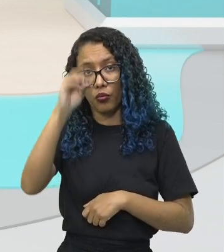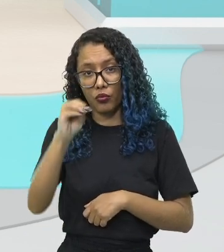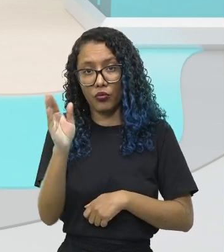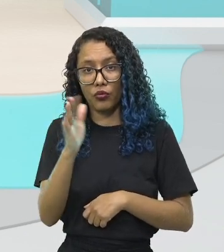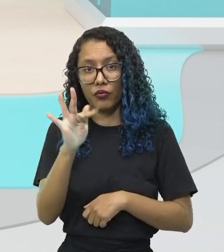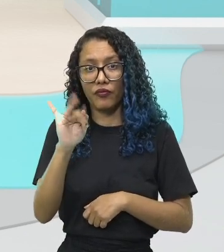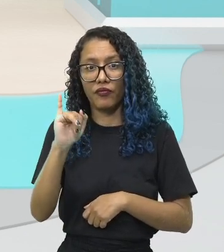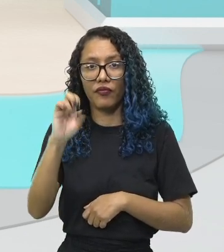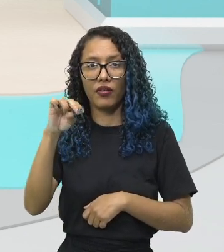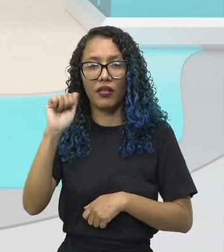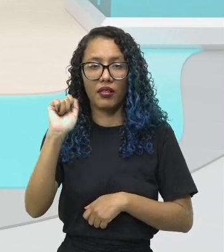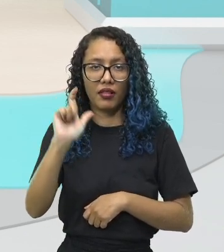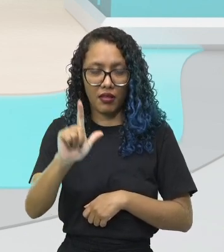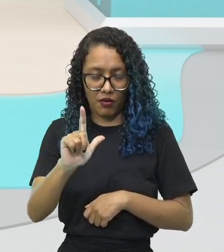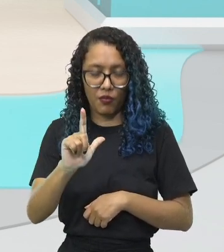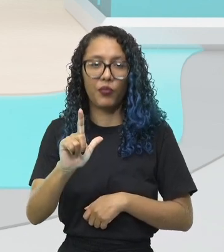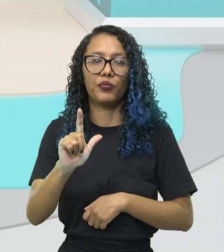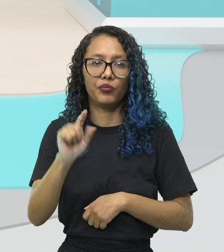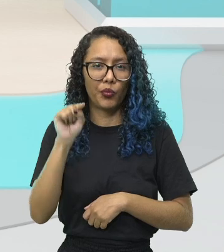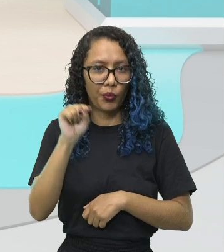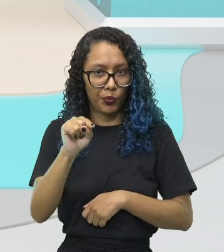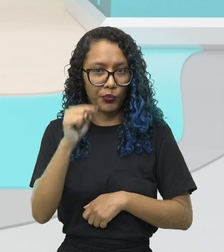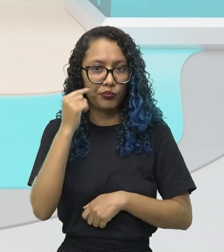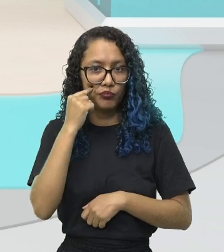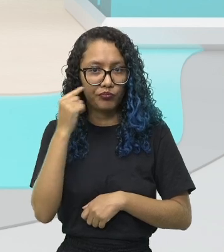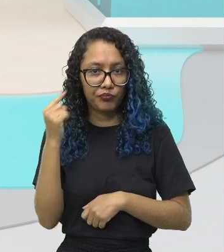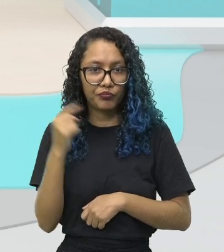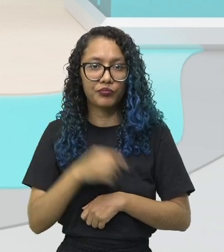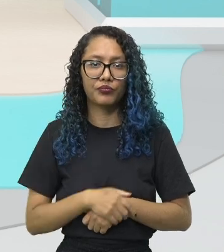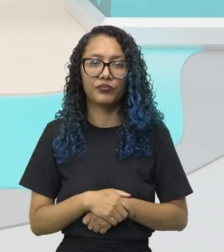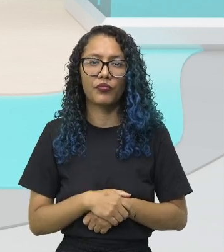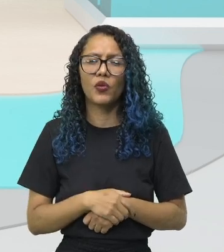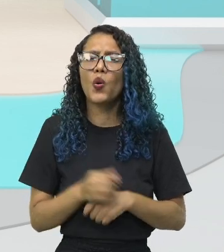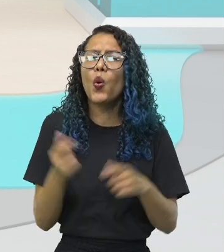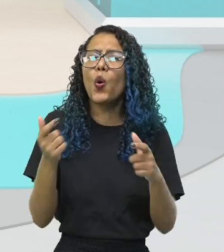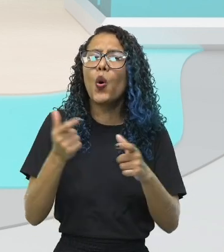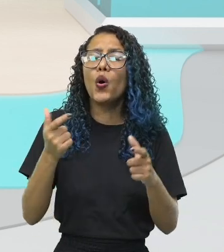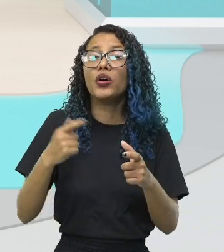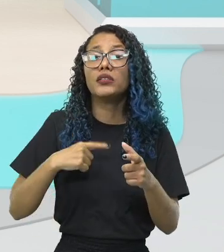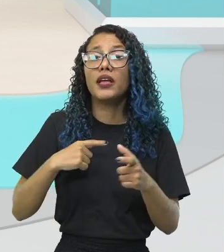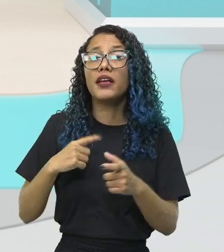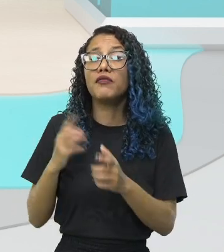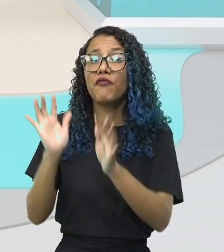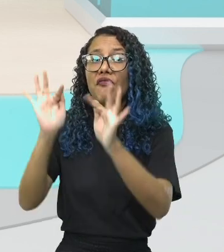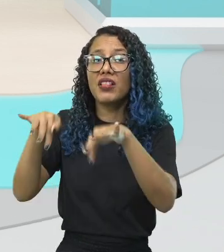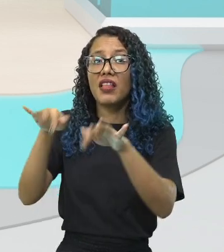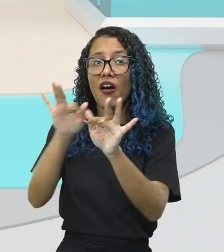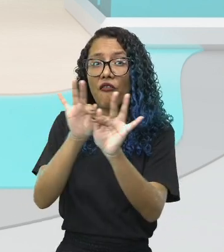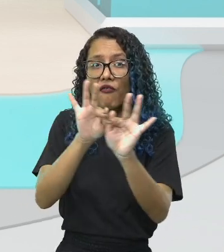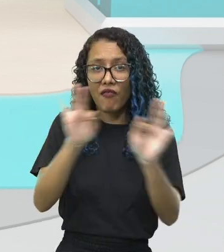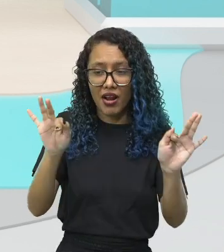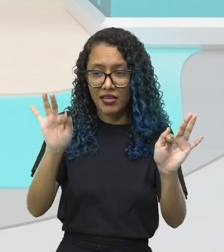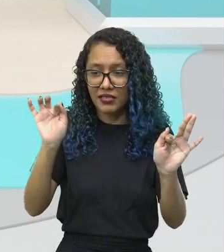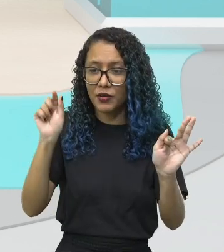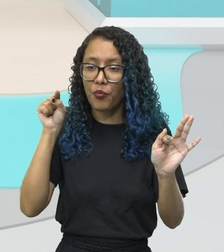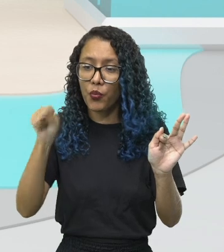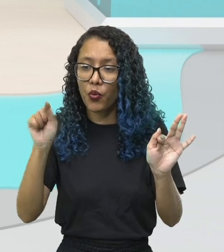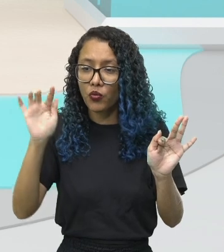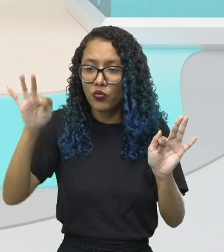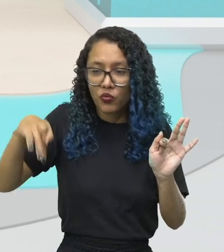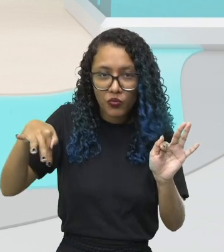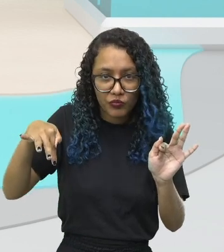olha. Chamo-me ponto final. Apareço no final das